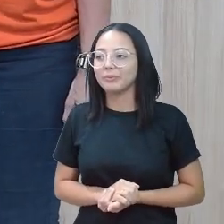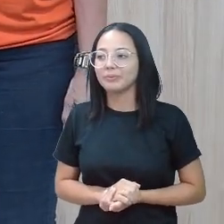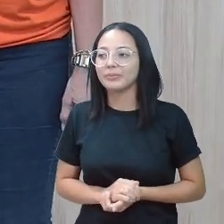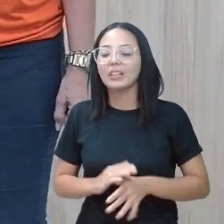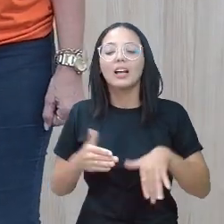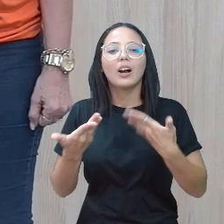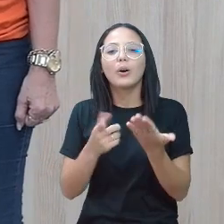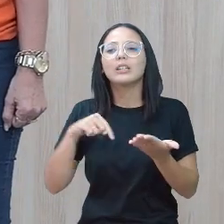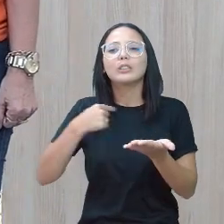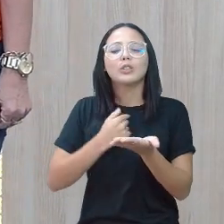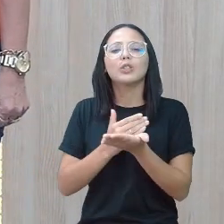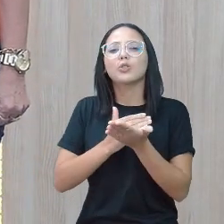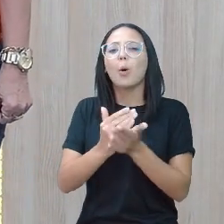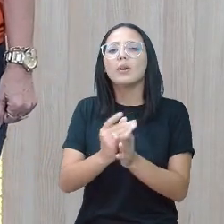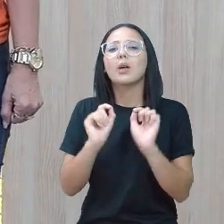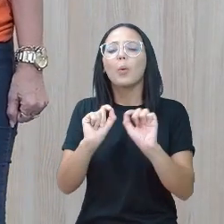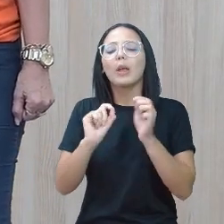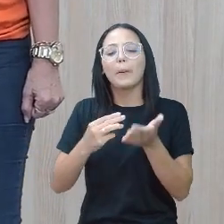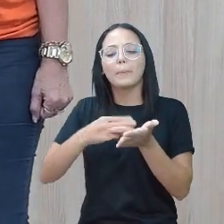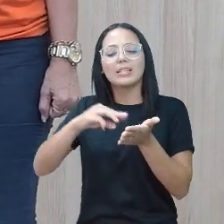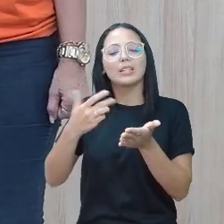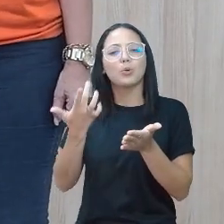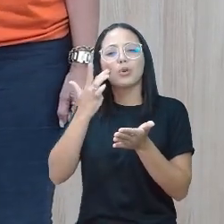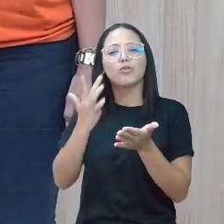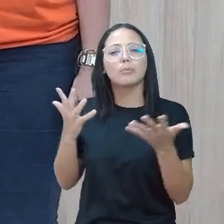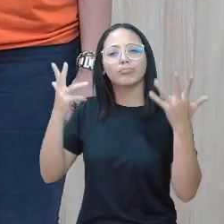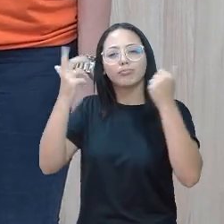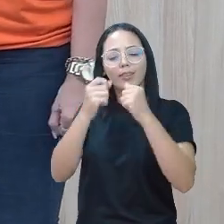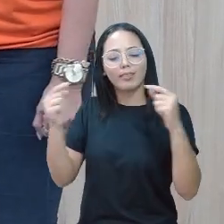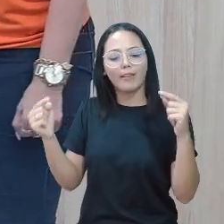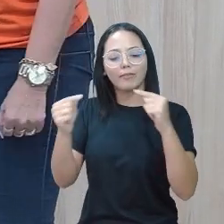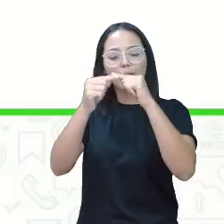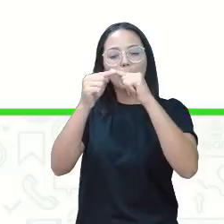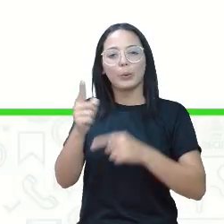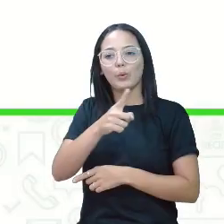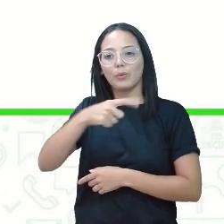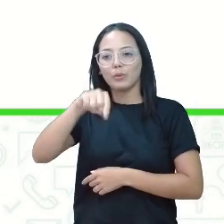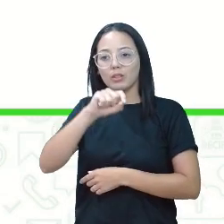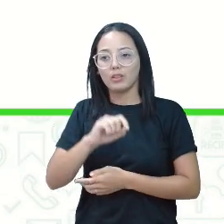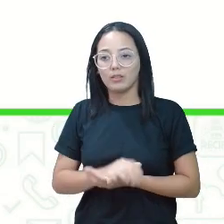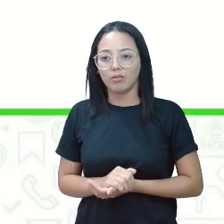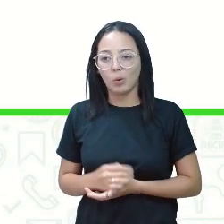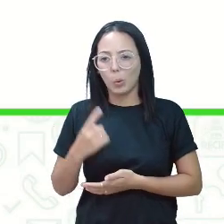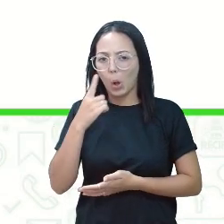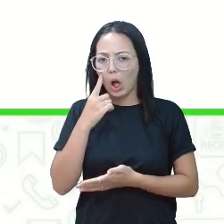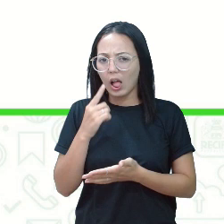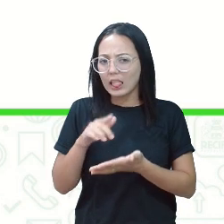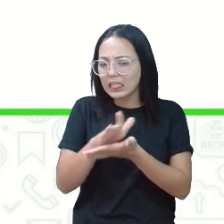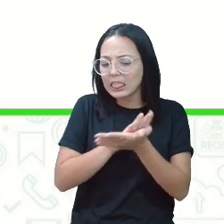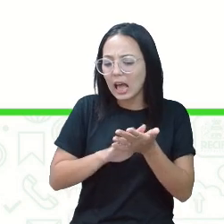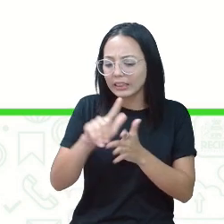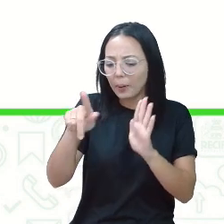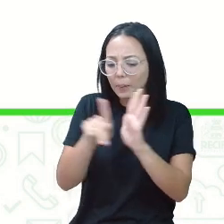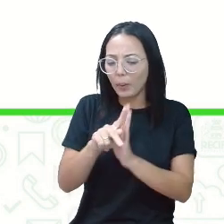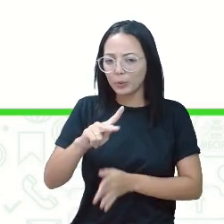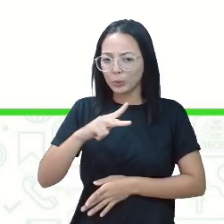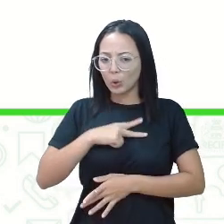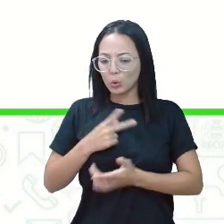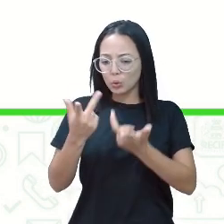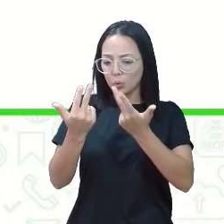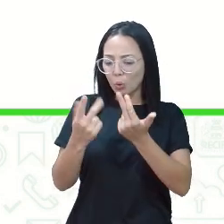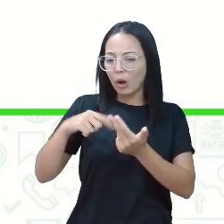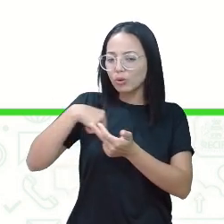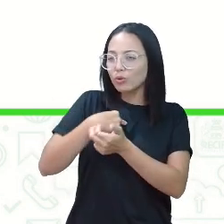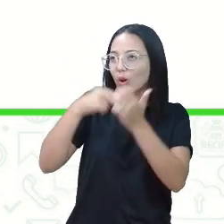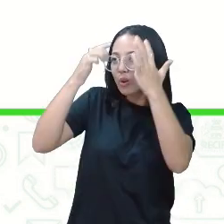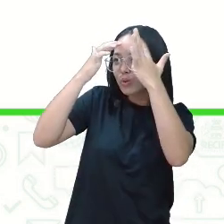Vamos iniciar aqui com uma mensagem que eu achei belíssima e que tem tudo a ver com vocês. Nada é tão nosso como nossos